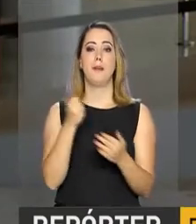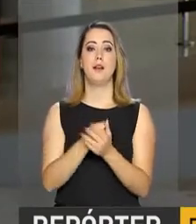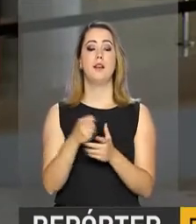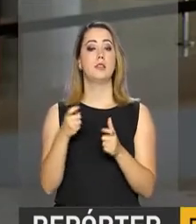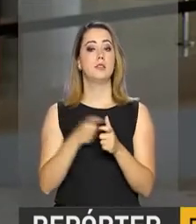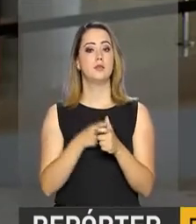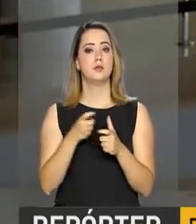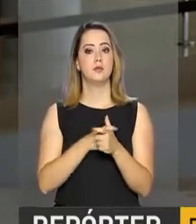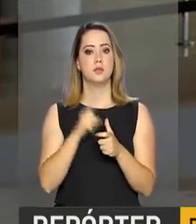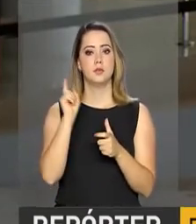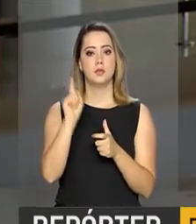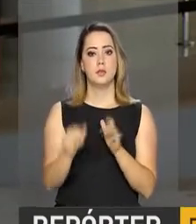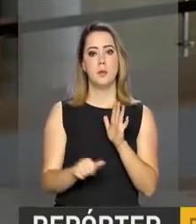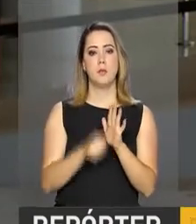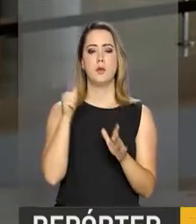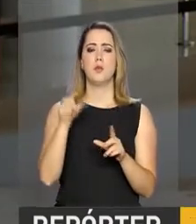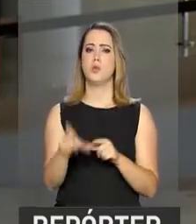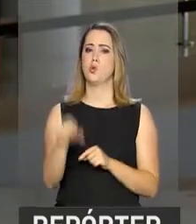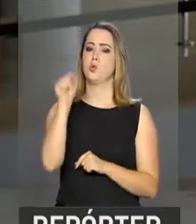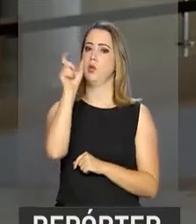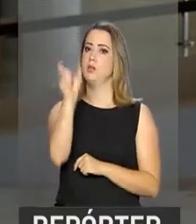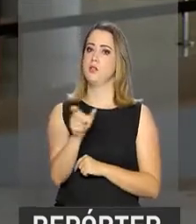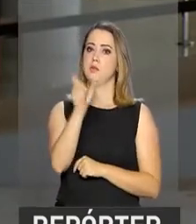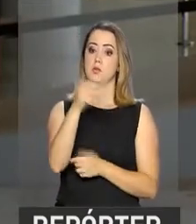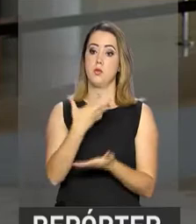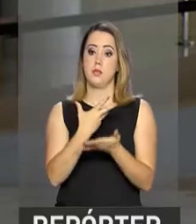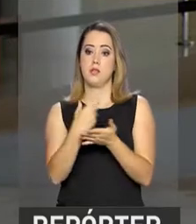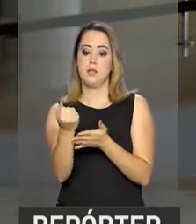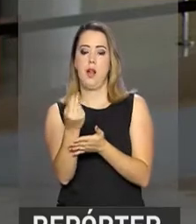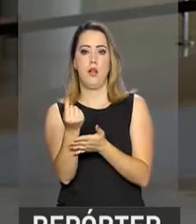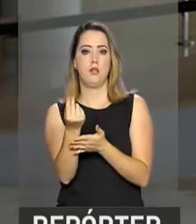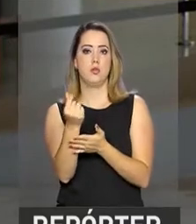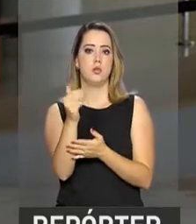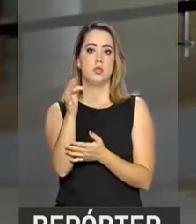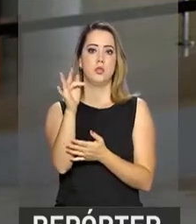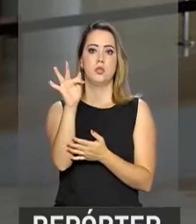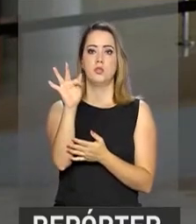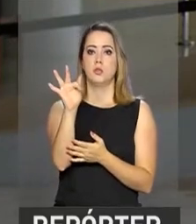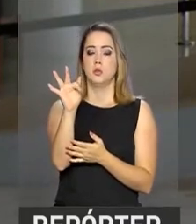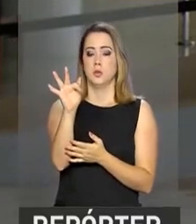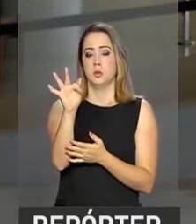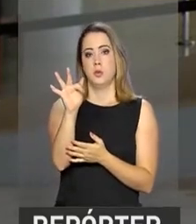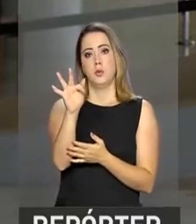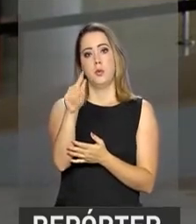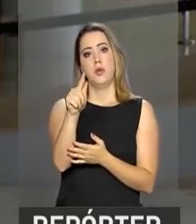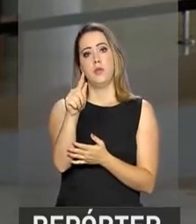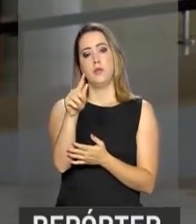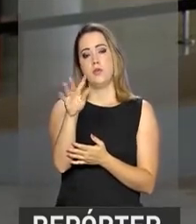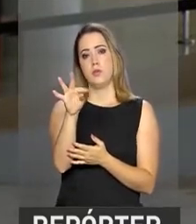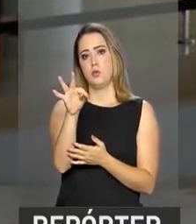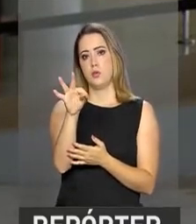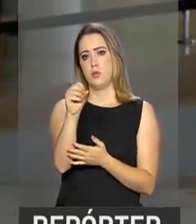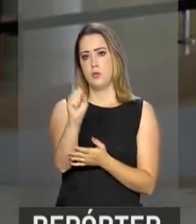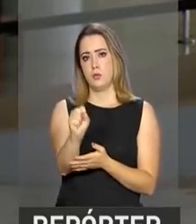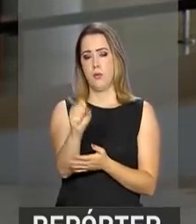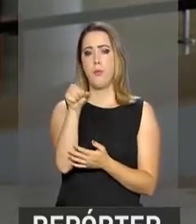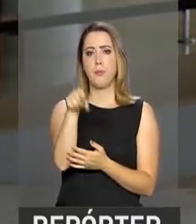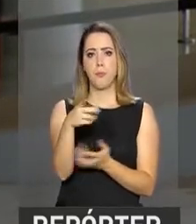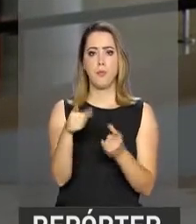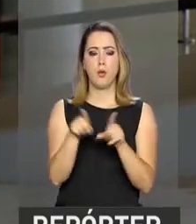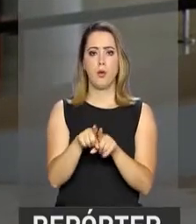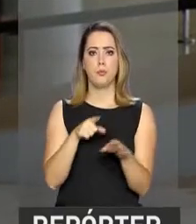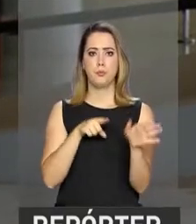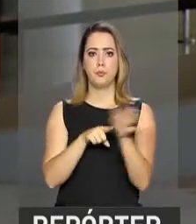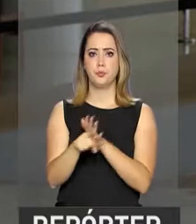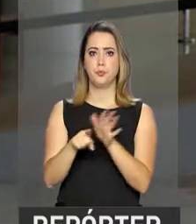dívidas foi a primeira opção dos brasileiros que sacaram o fgts das contas inativas os dados são da fundação getúlio